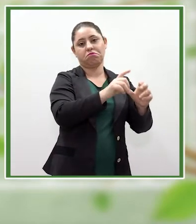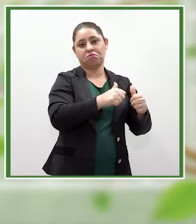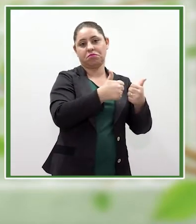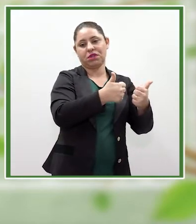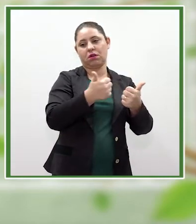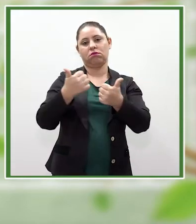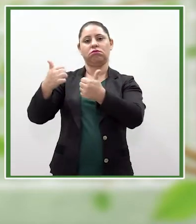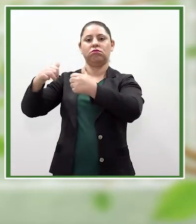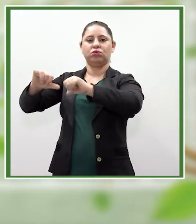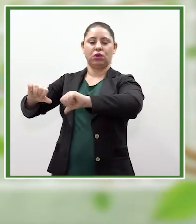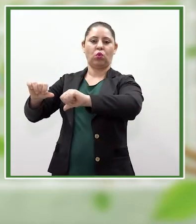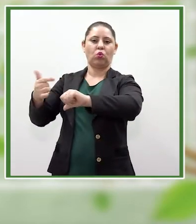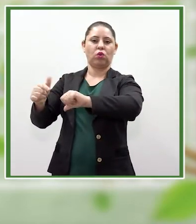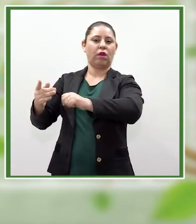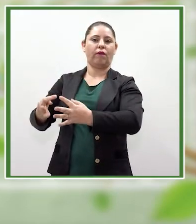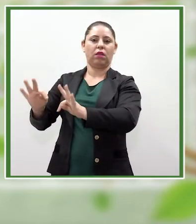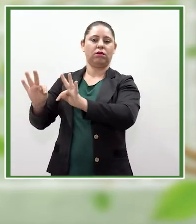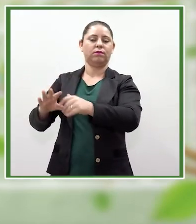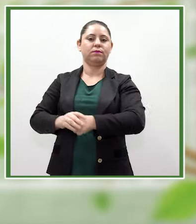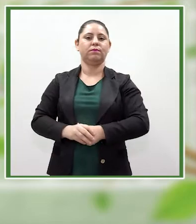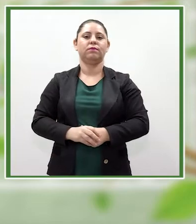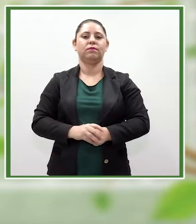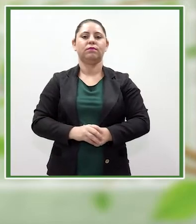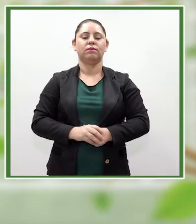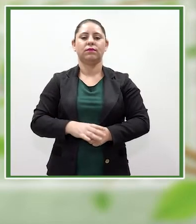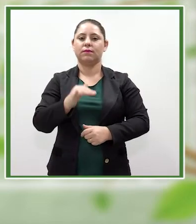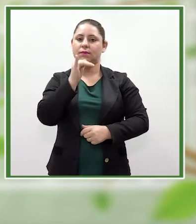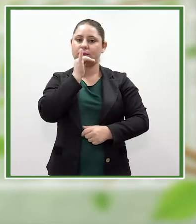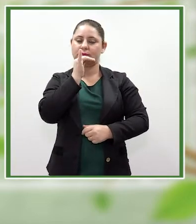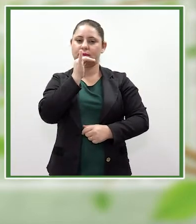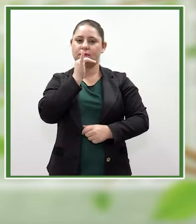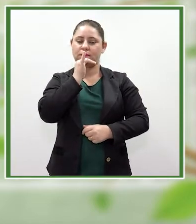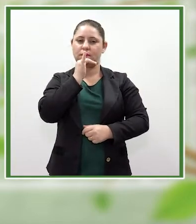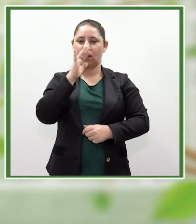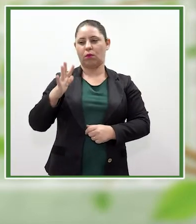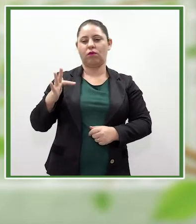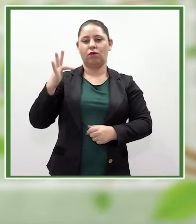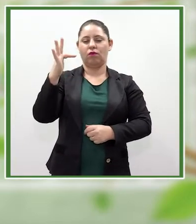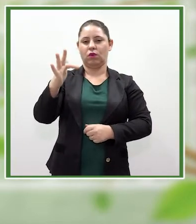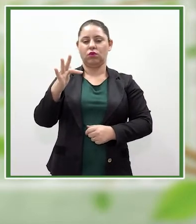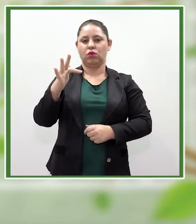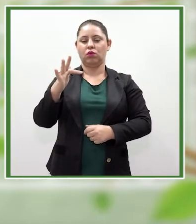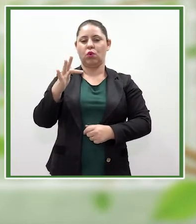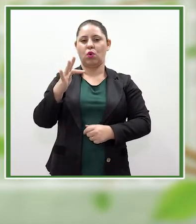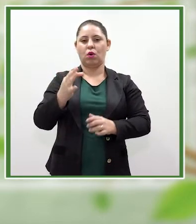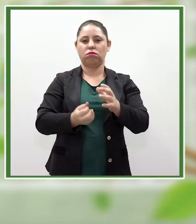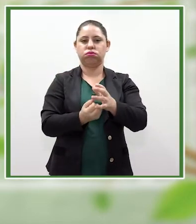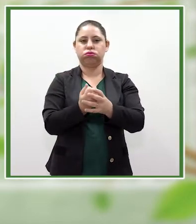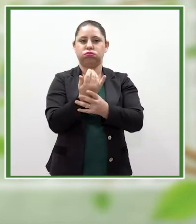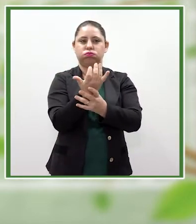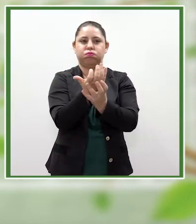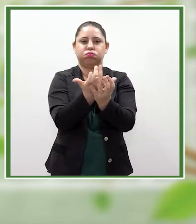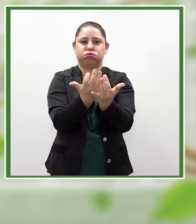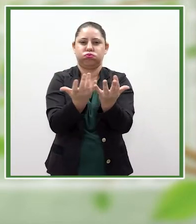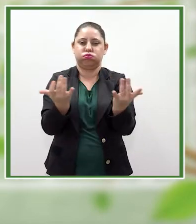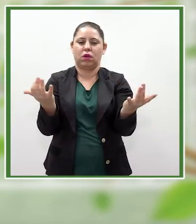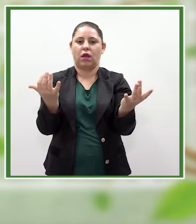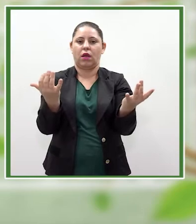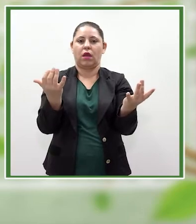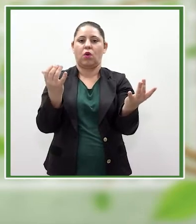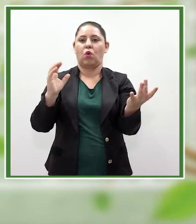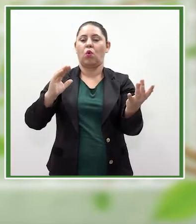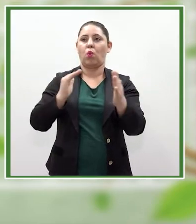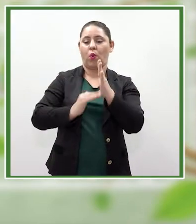função do aquecimento global, nós já teríamos então uma condição de maior área